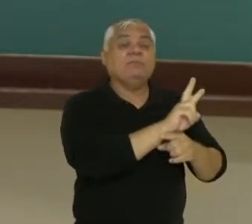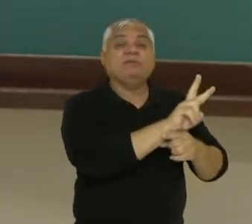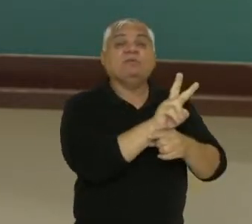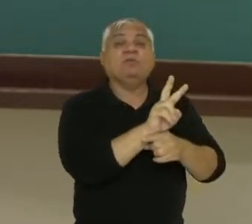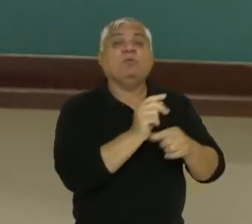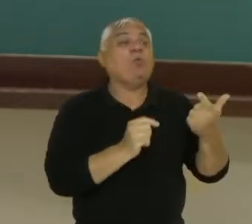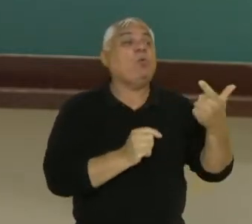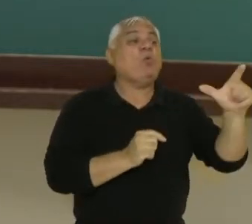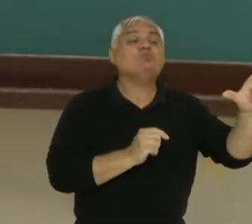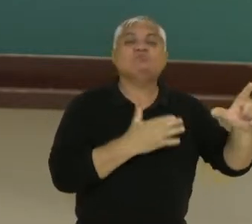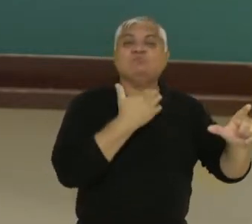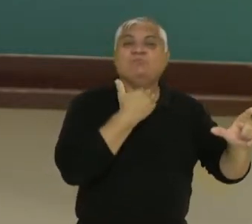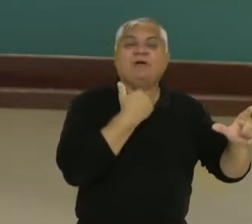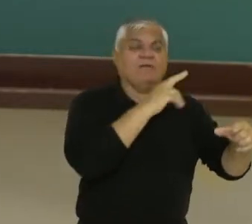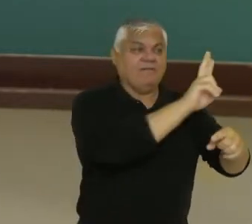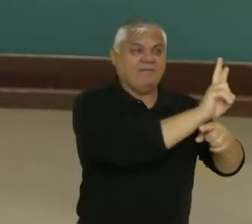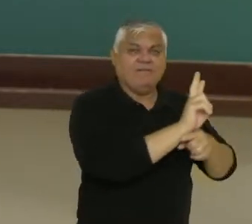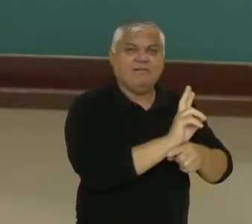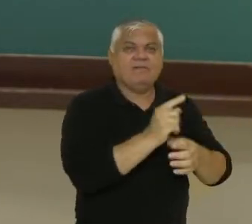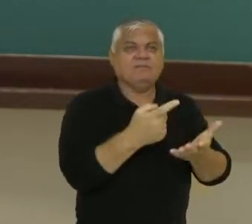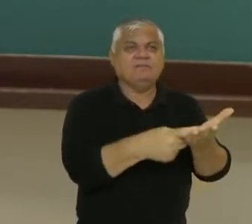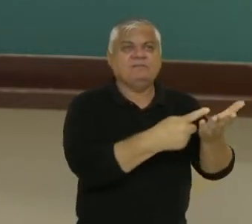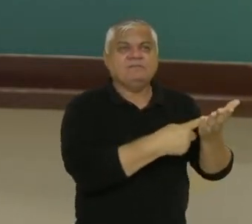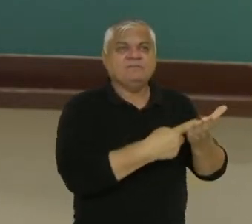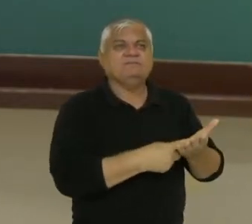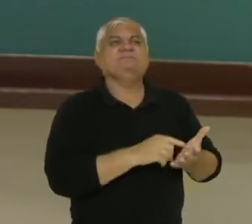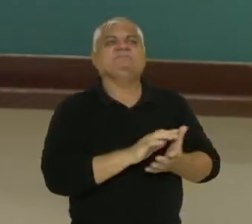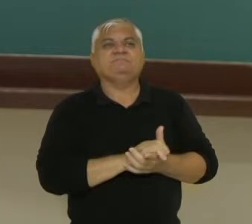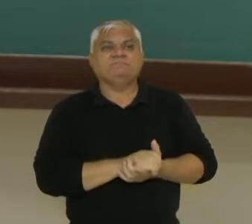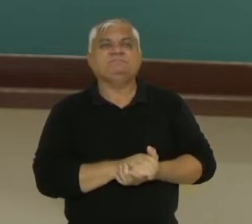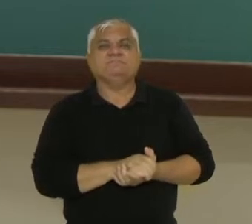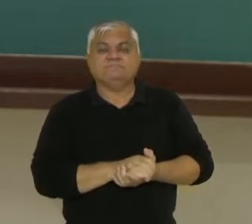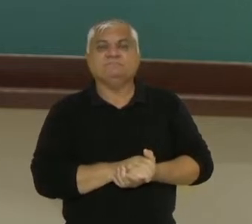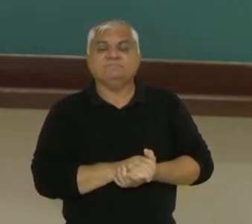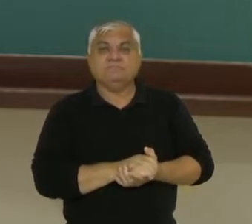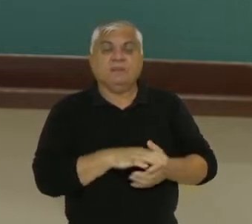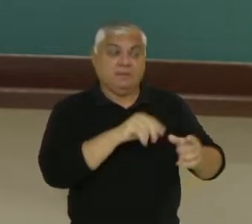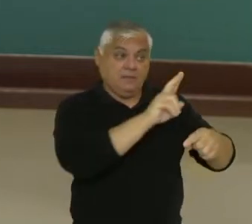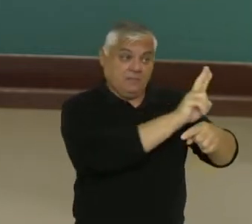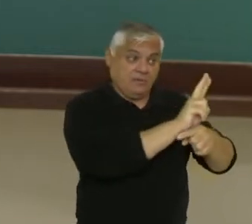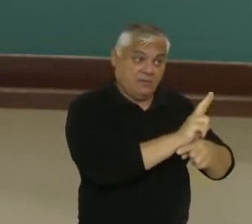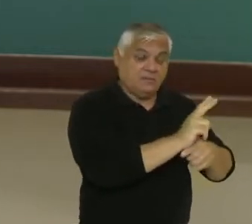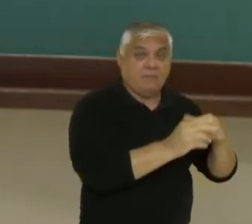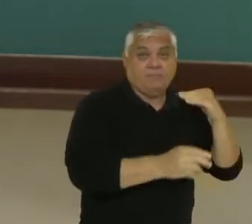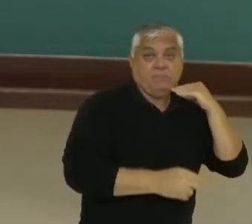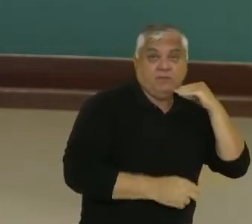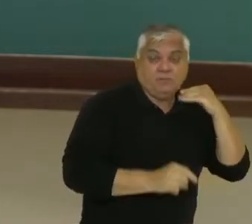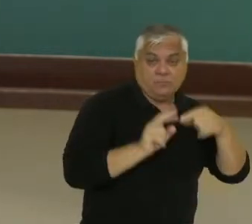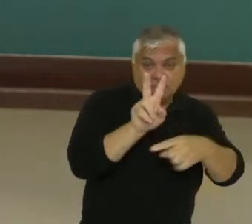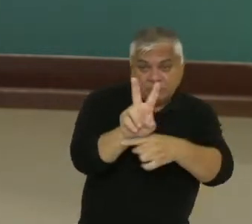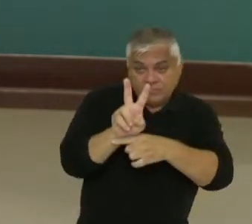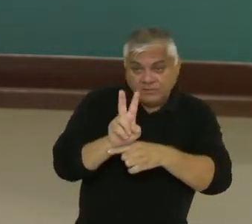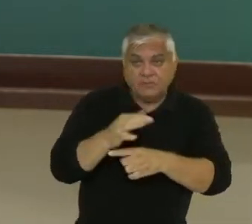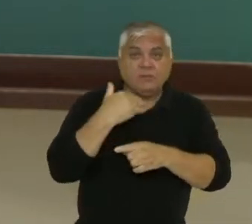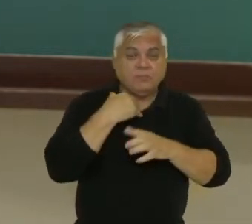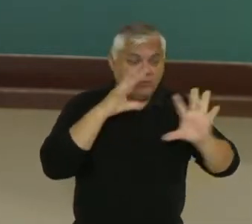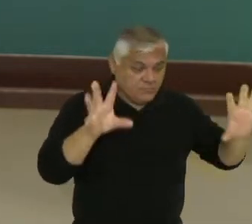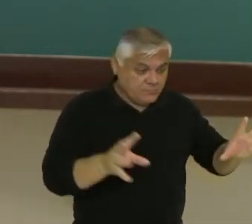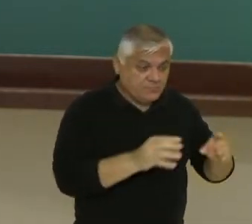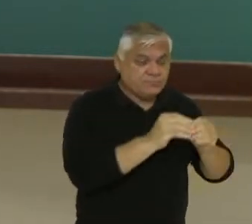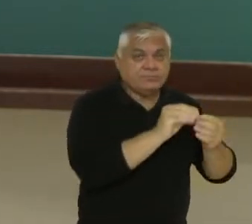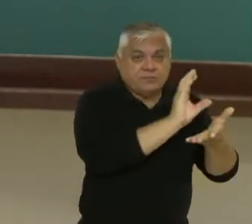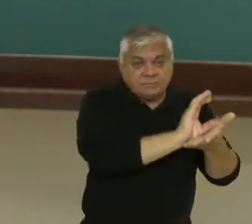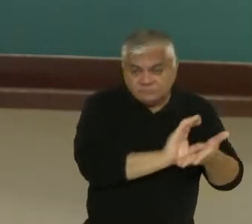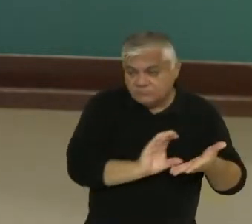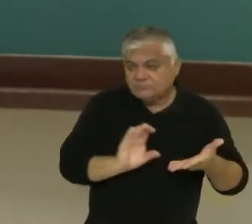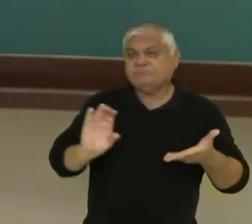para outros bancos, né? Exatamente, um empresta para o outro para exatamente suprir